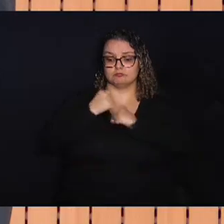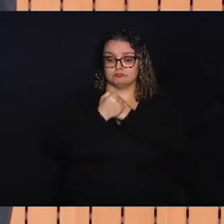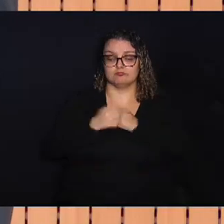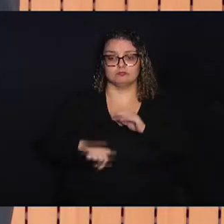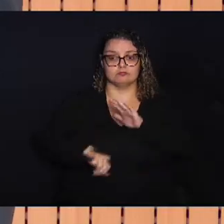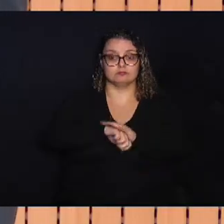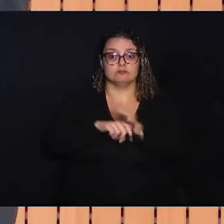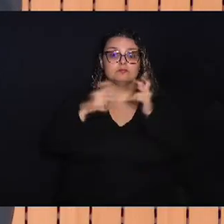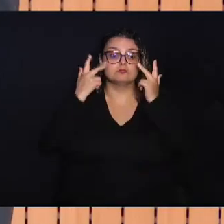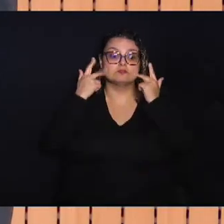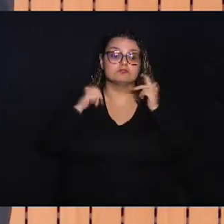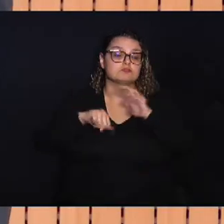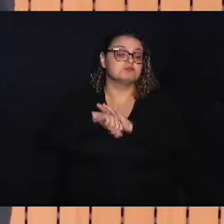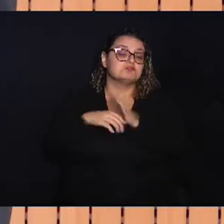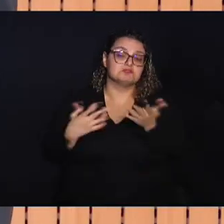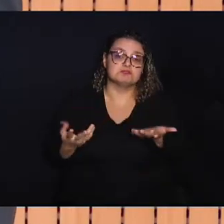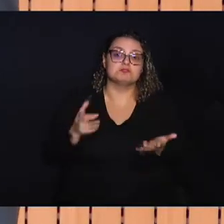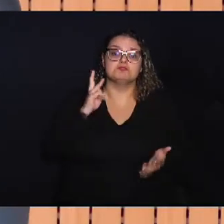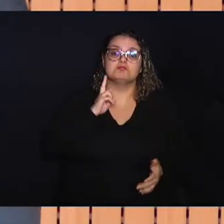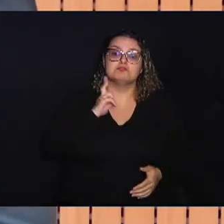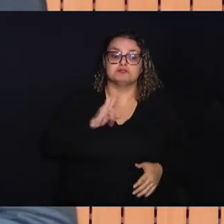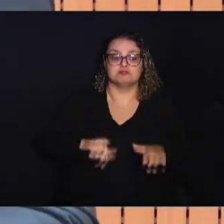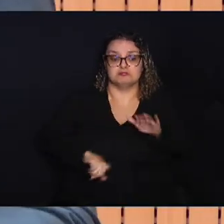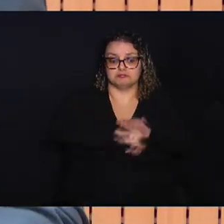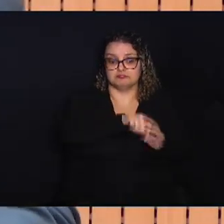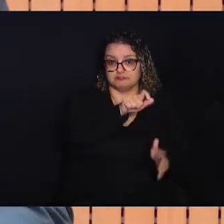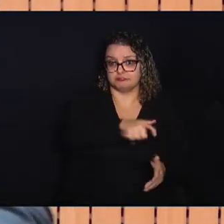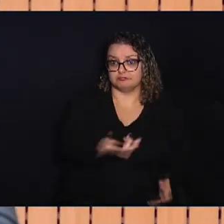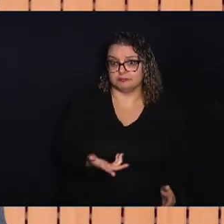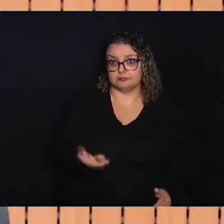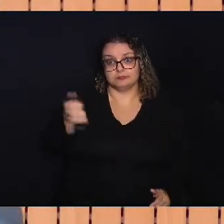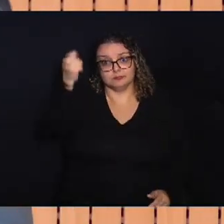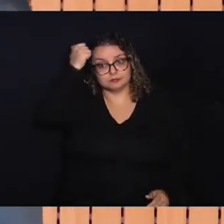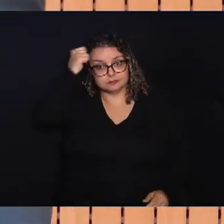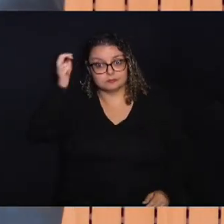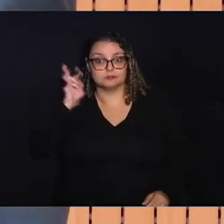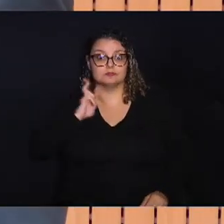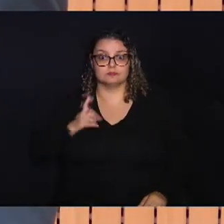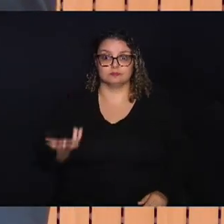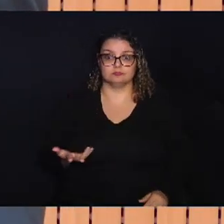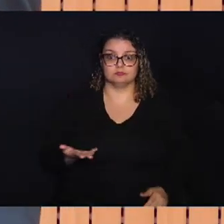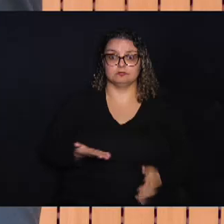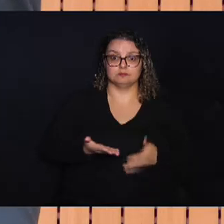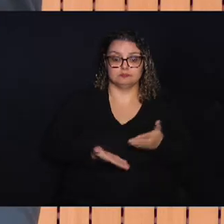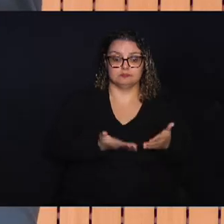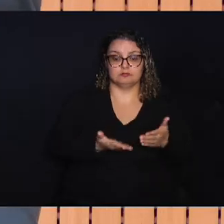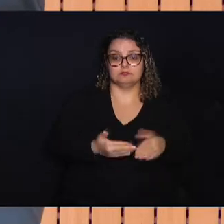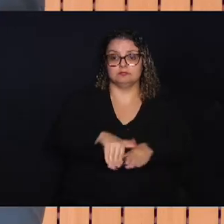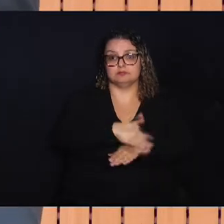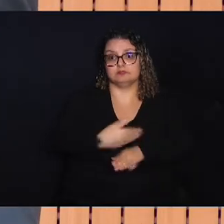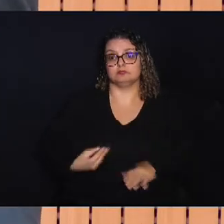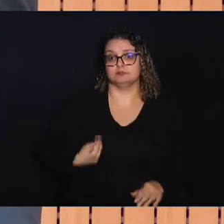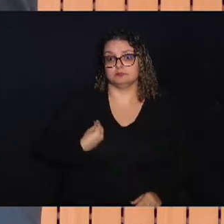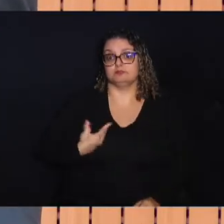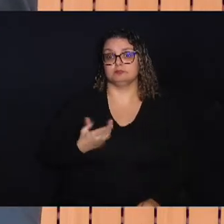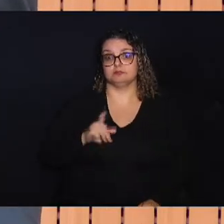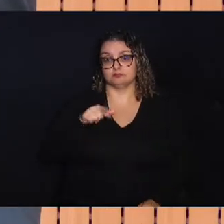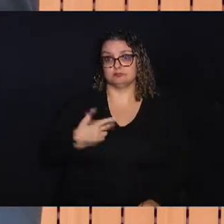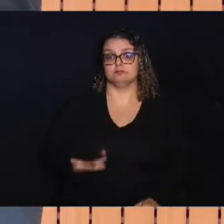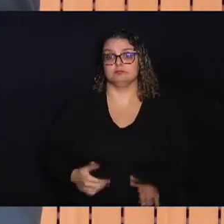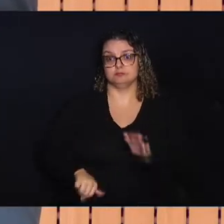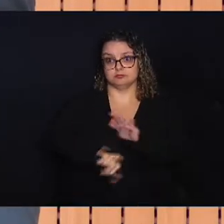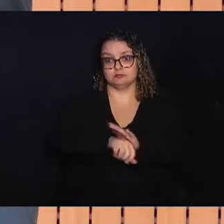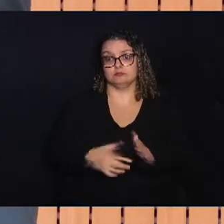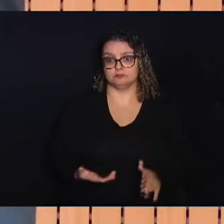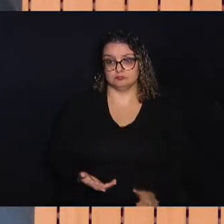crime, vitimiza o bandido, culpa a vítima, passa a mão na cabeça de morador de rua que comete crime.